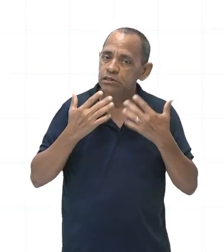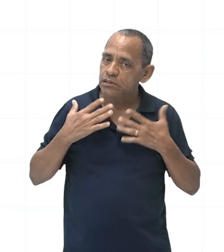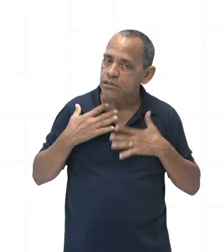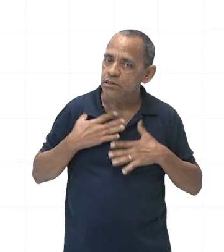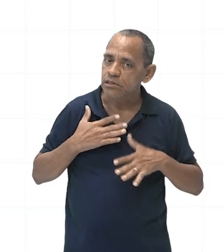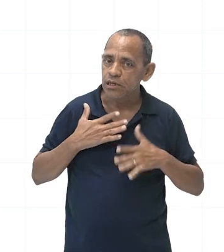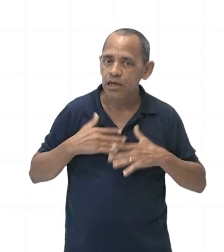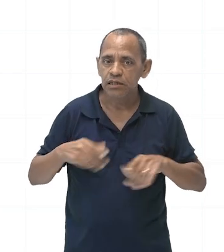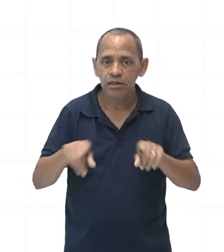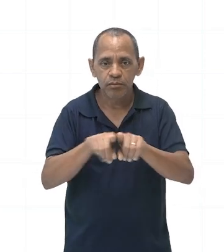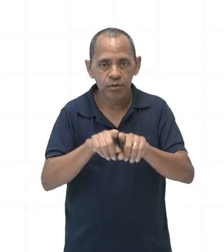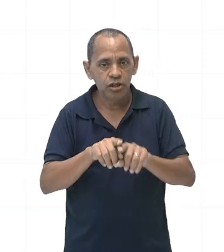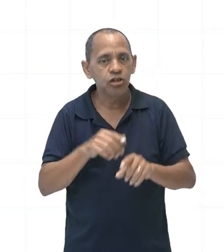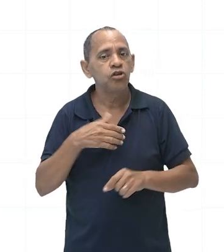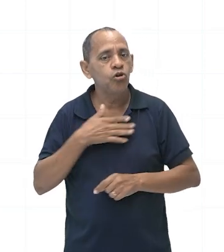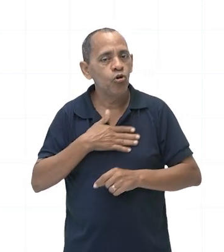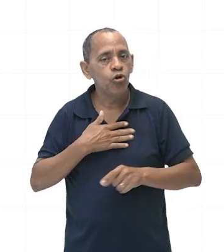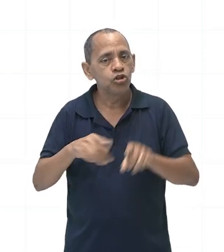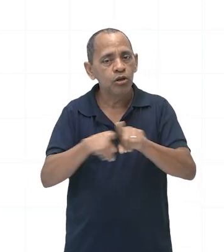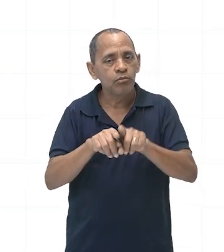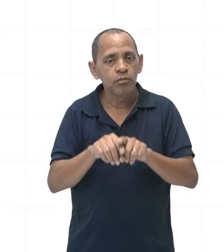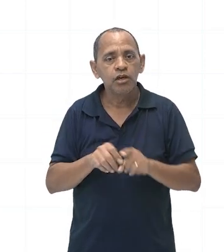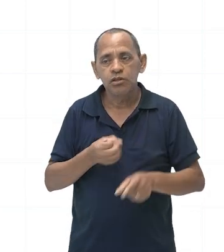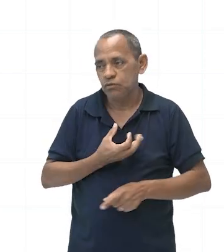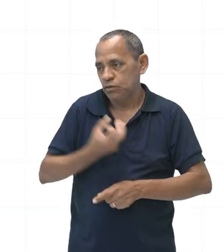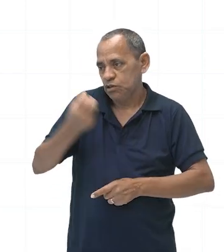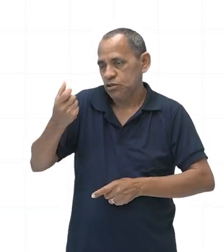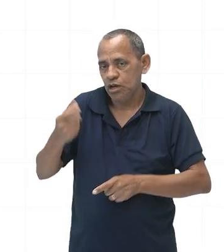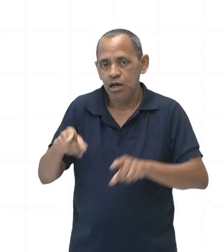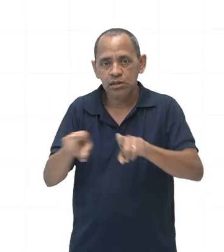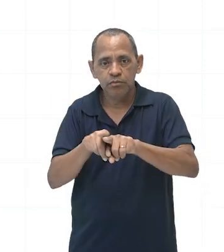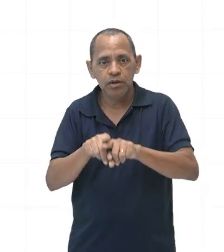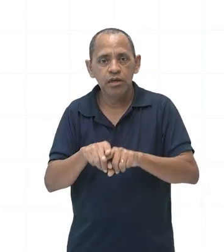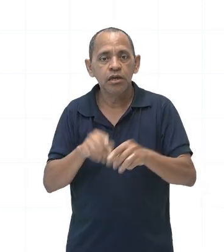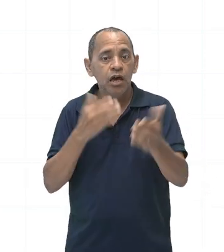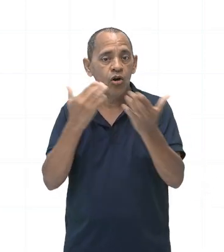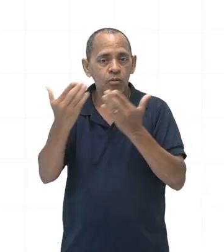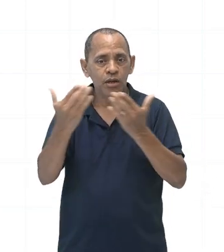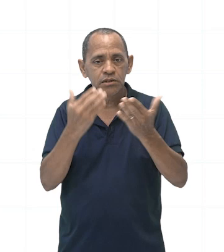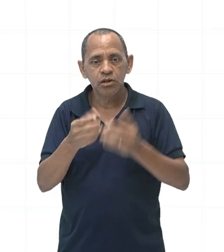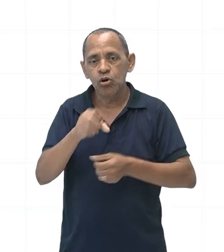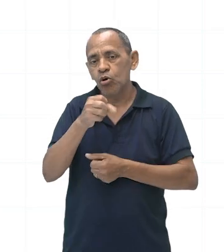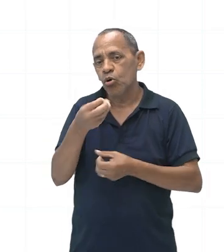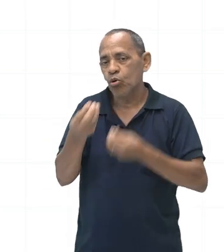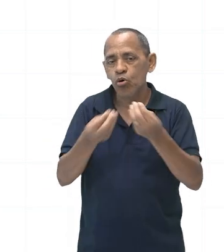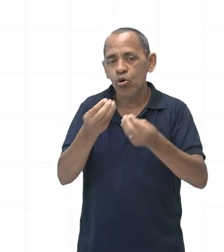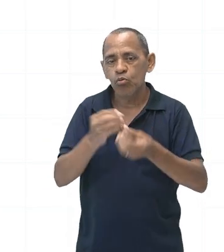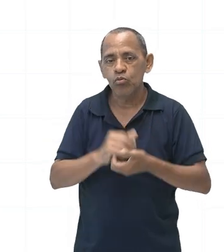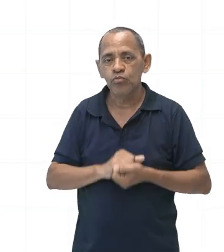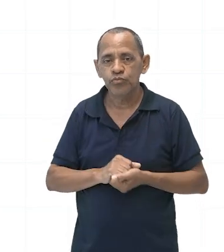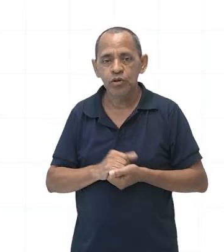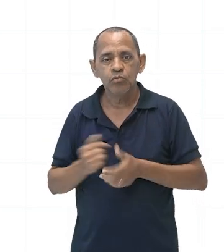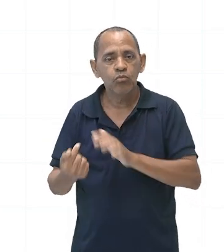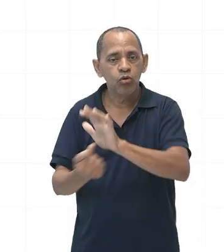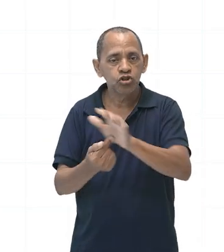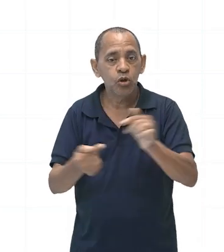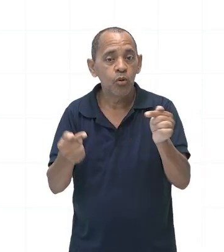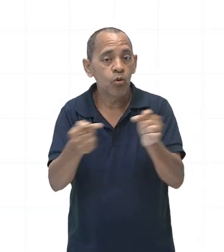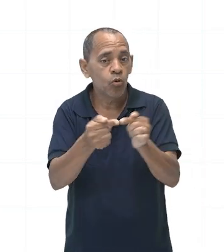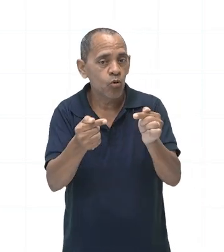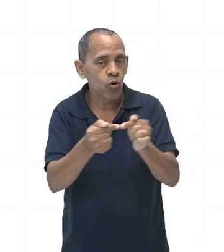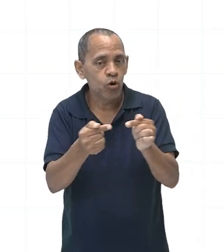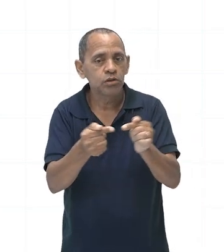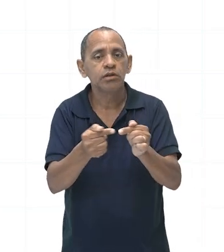sendo a primeira subordinada e a segunda principal. Continuando, a gente tem as conformativas, que vão expressar uma concordância,